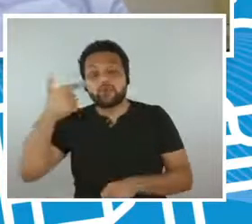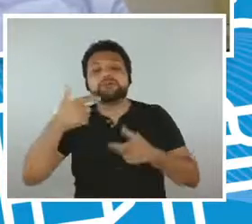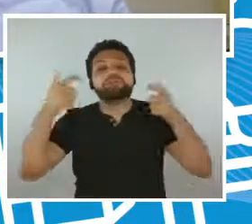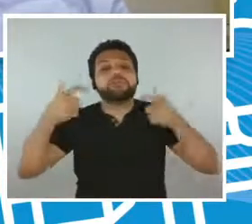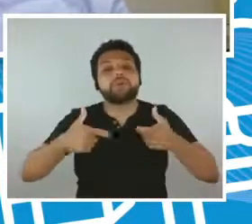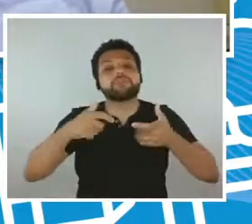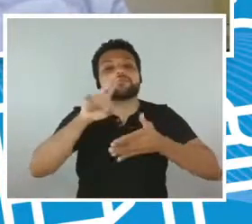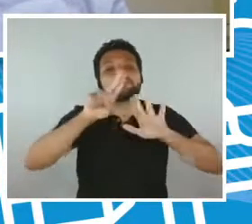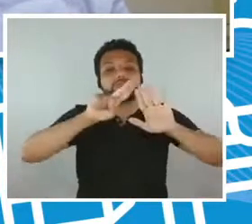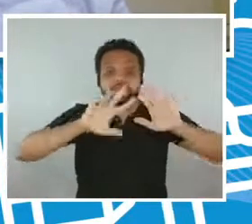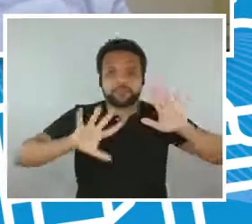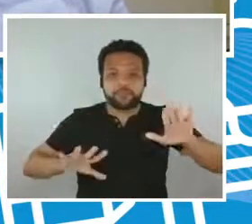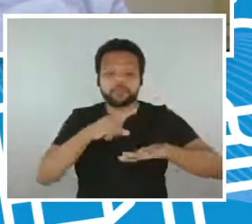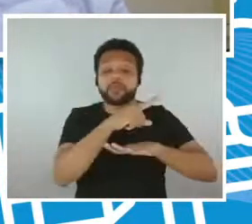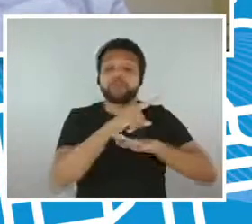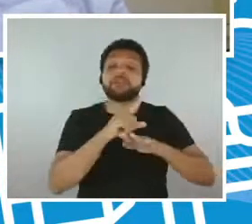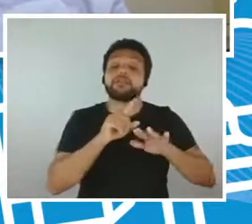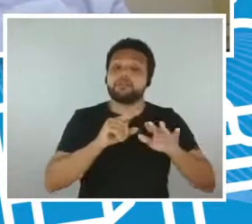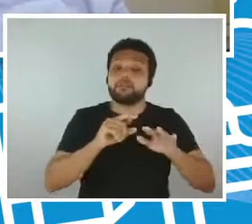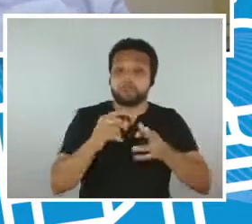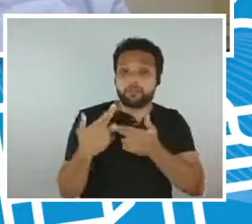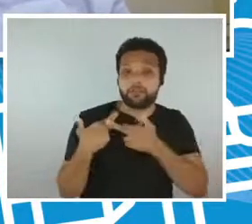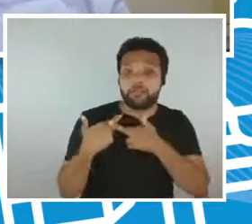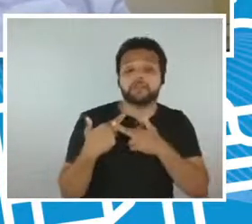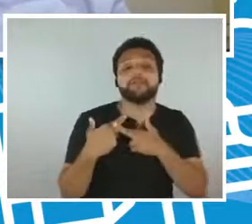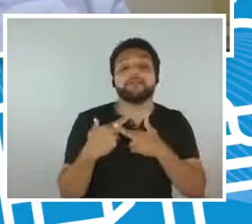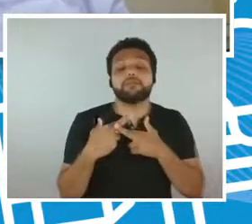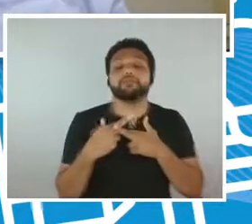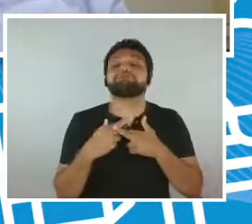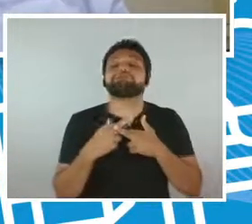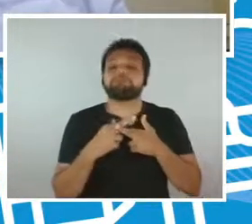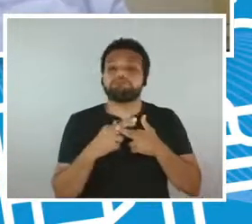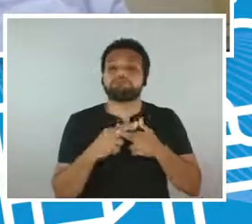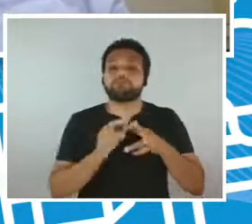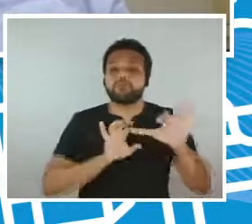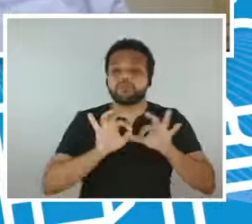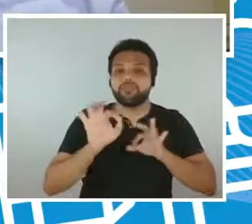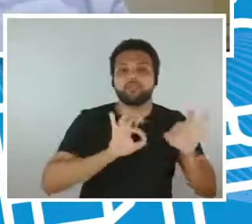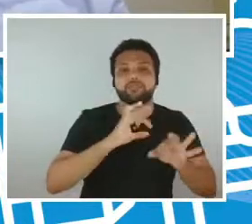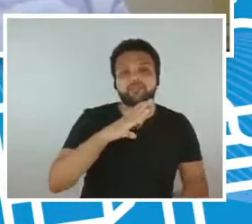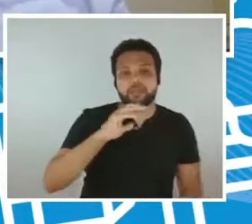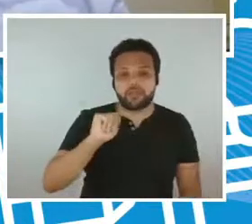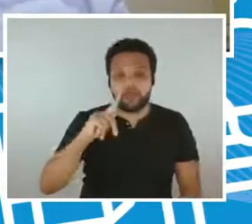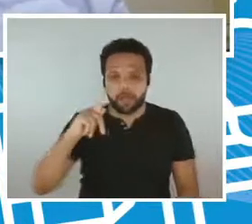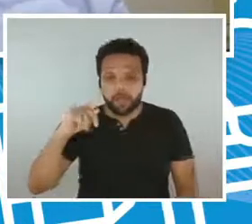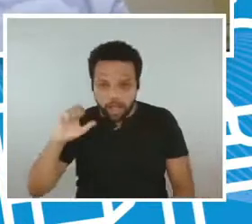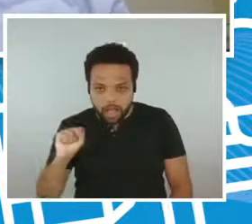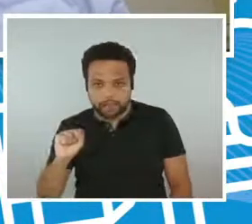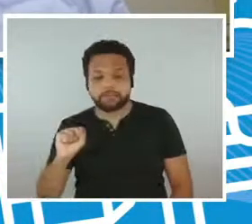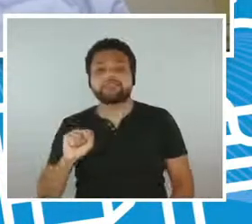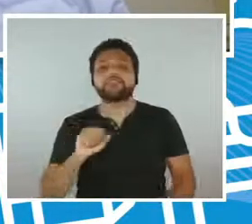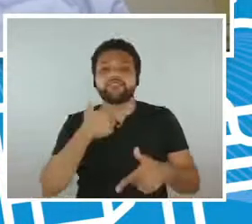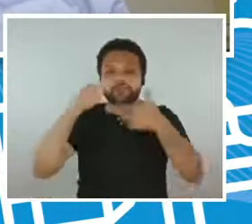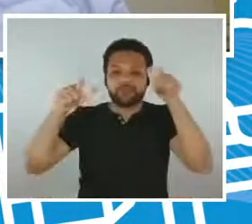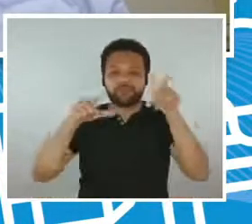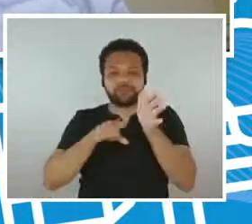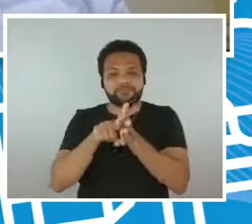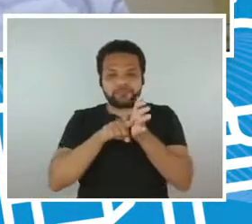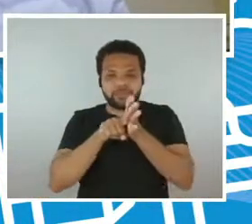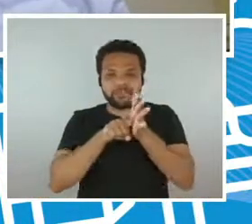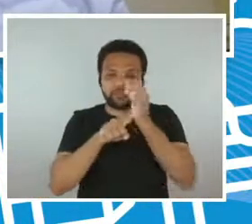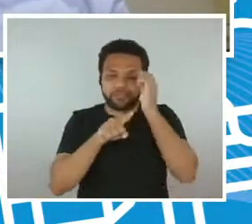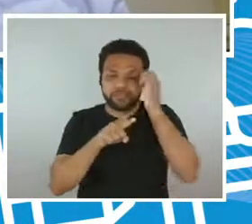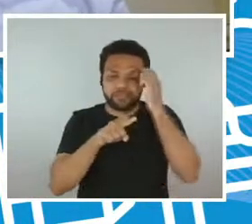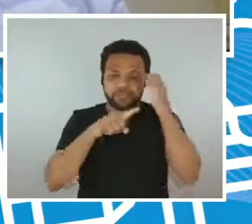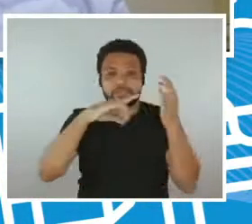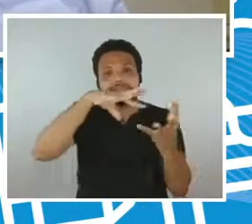projeto CAPES, Confecub e outros projetos de pesquisa institucionais, com diversas colaborações internacionais.